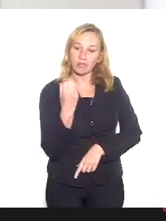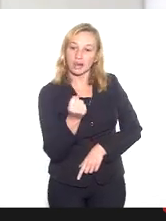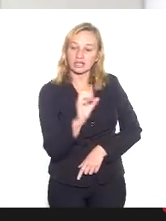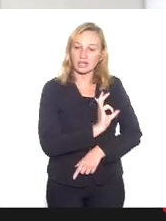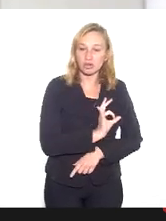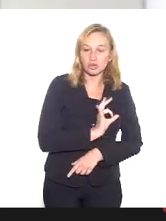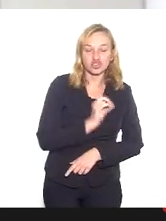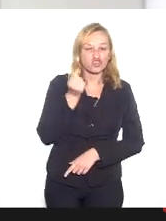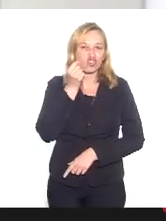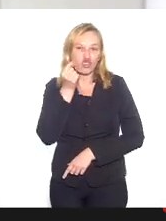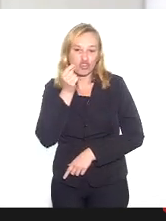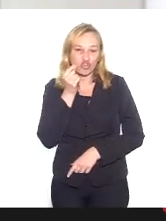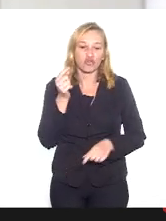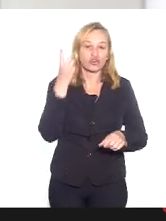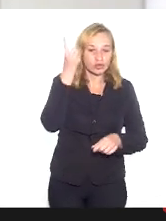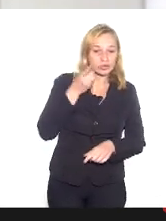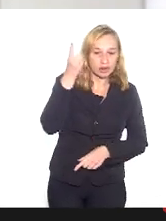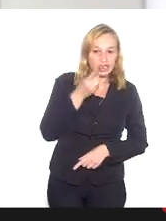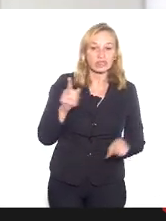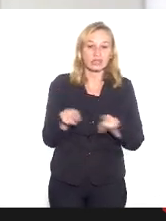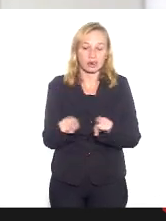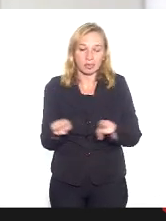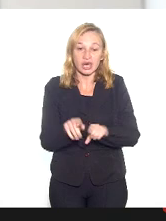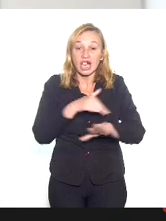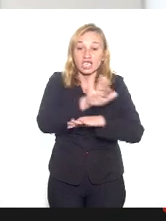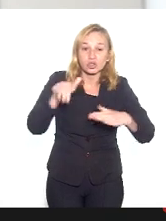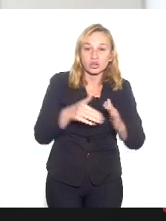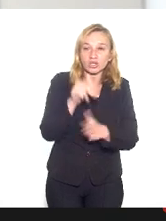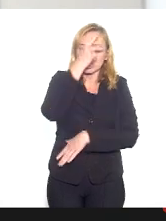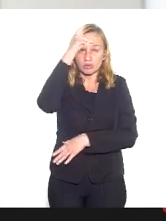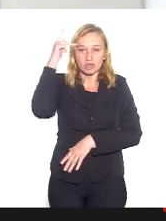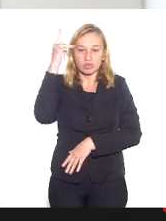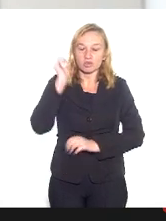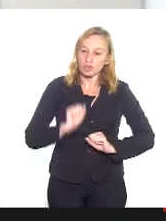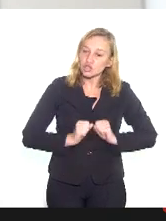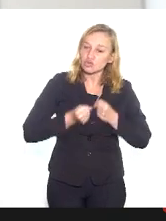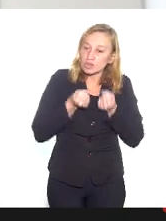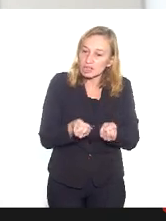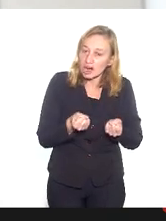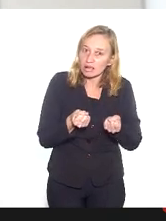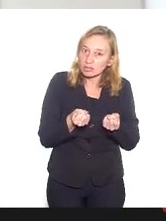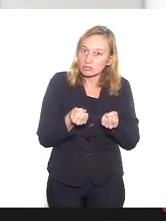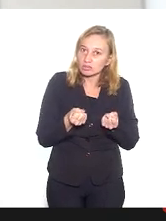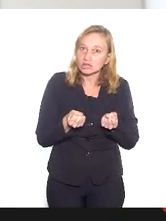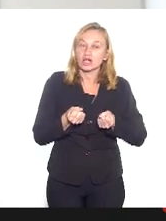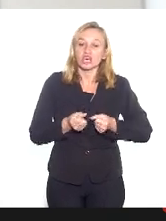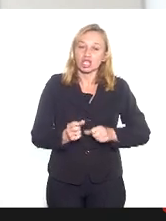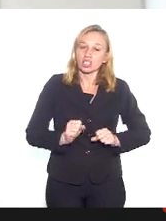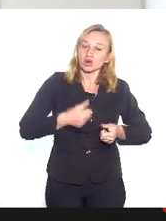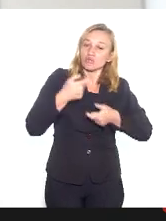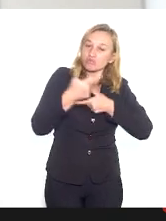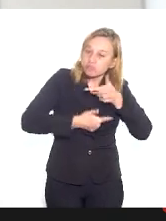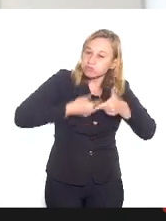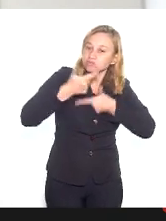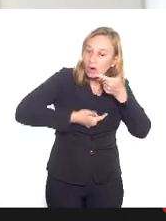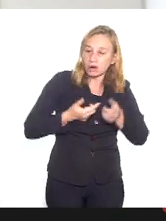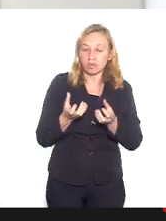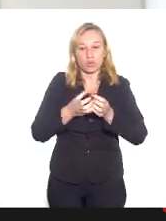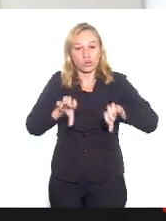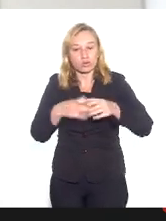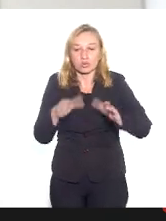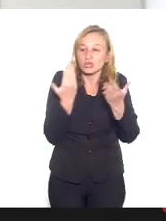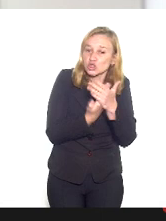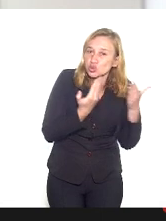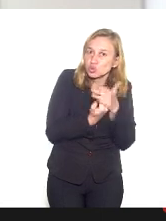deputado Giovanni Ratinho, principalmente participação de todas essas pessoas que se esforçaram, que lutaram por um concurso público, que